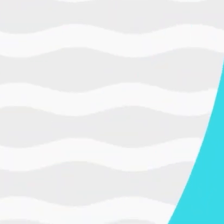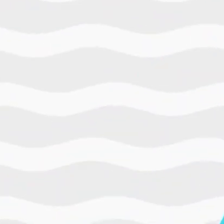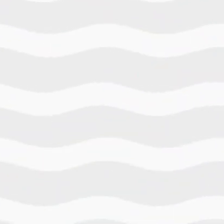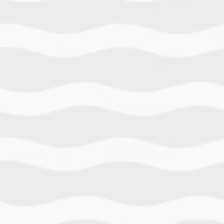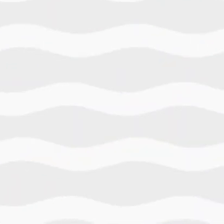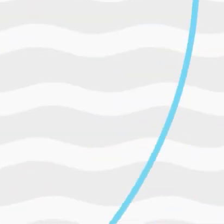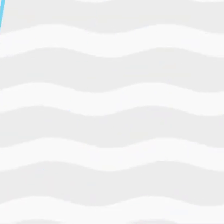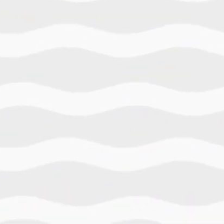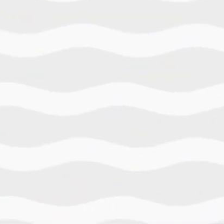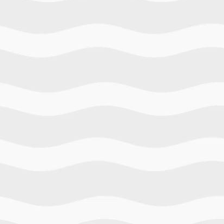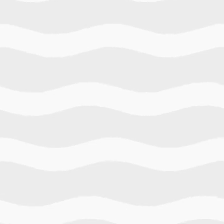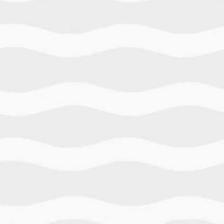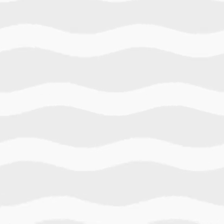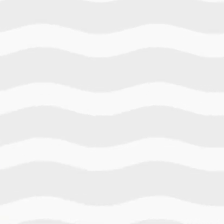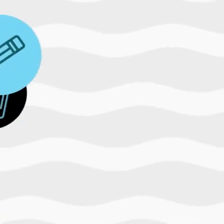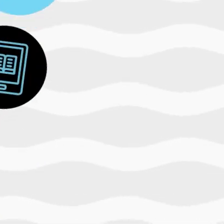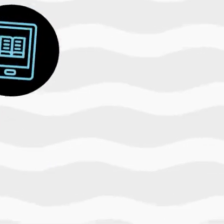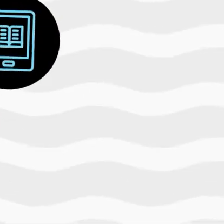Música